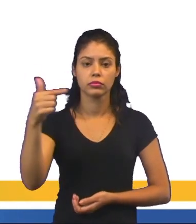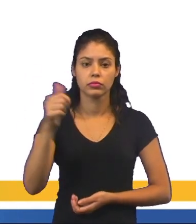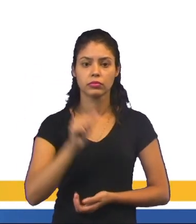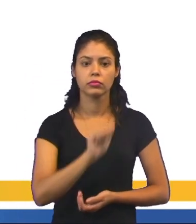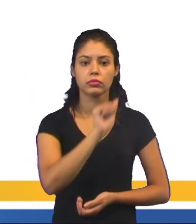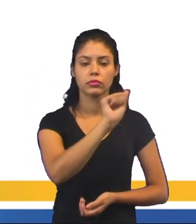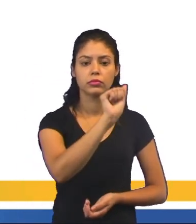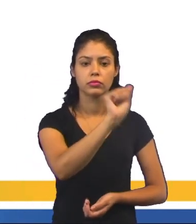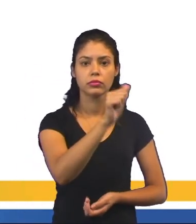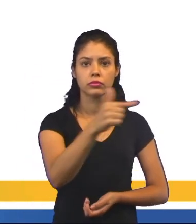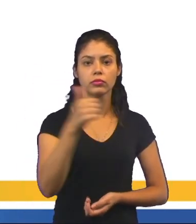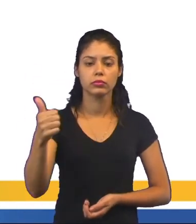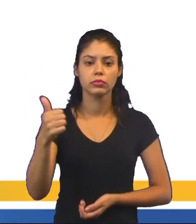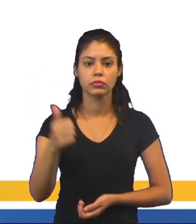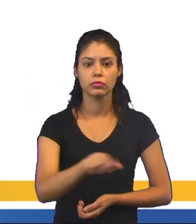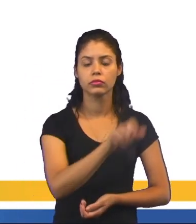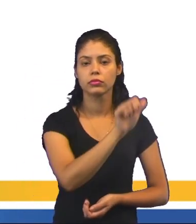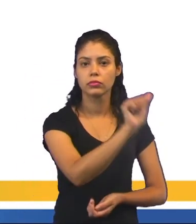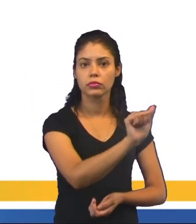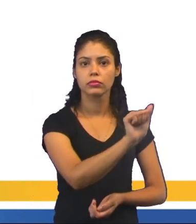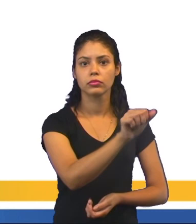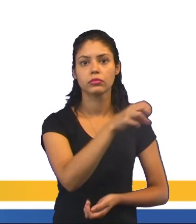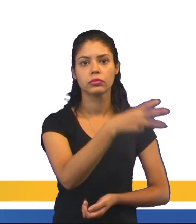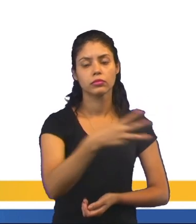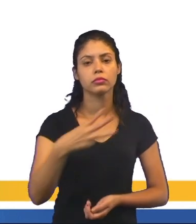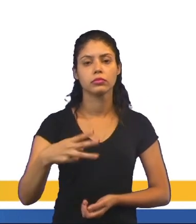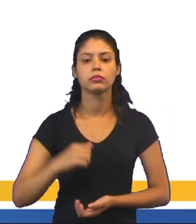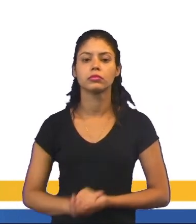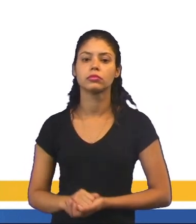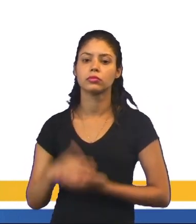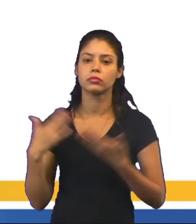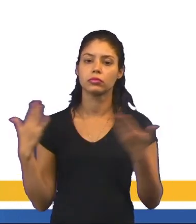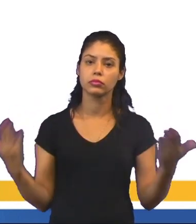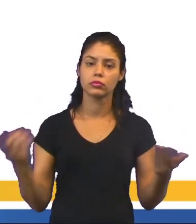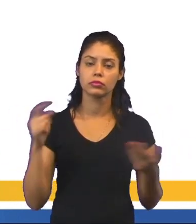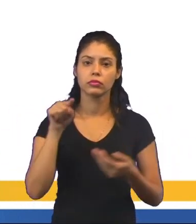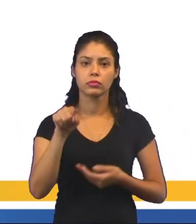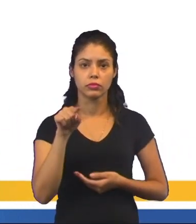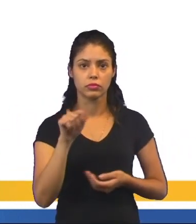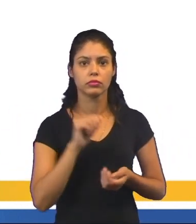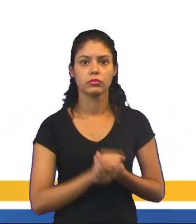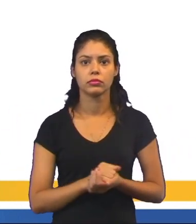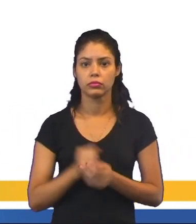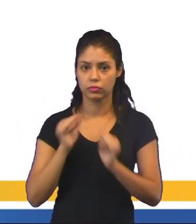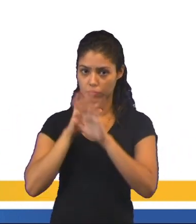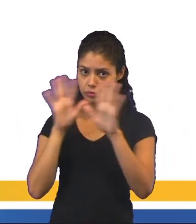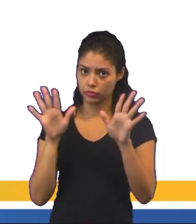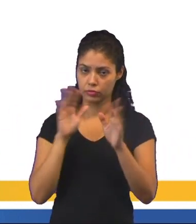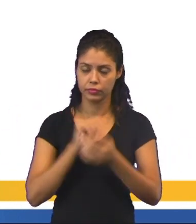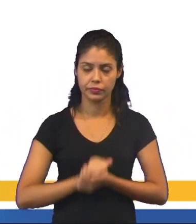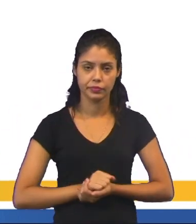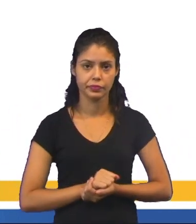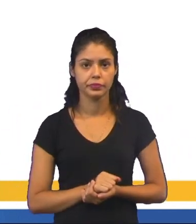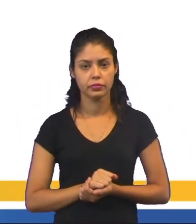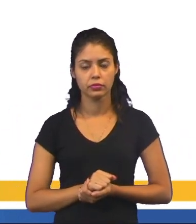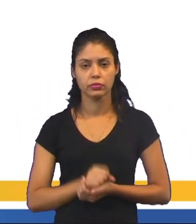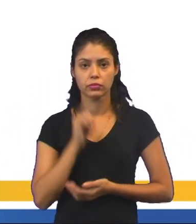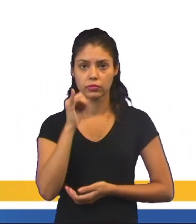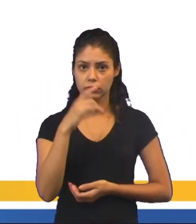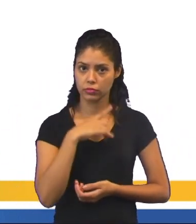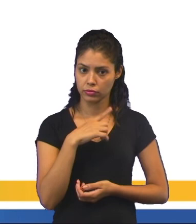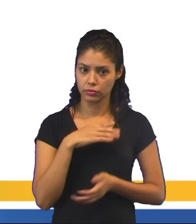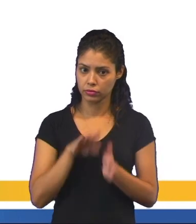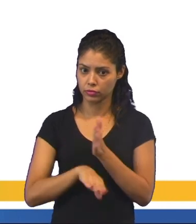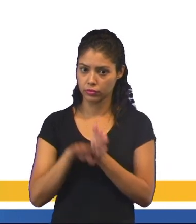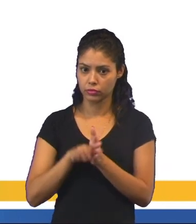A12 vezes A21 vezes A33, tá? Então, ficou bem ali. Se eu tiver